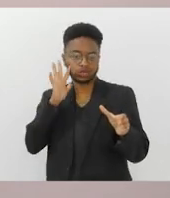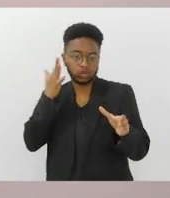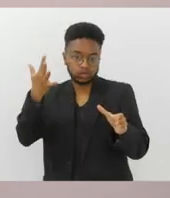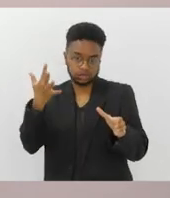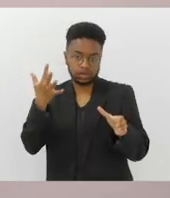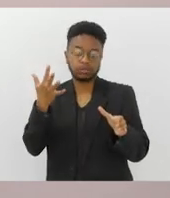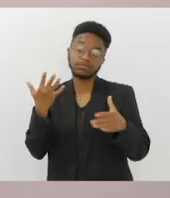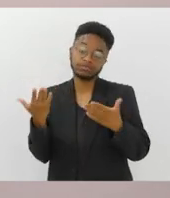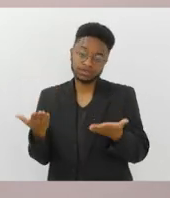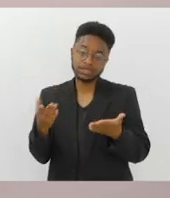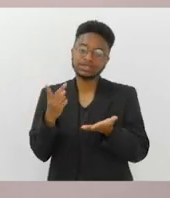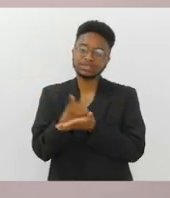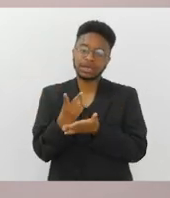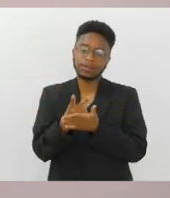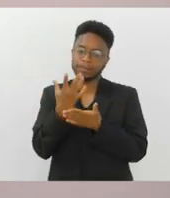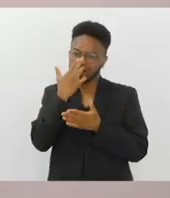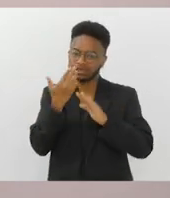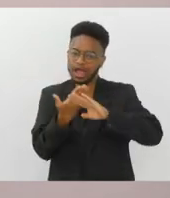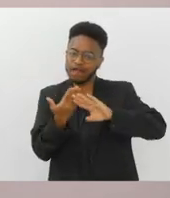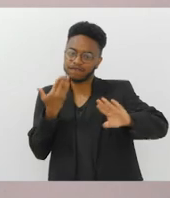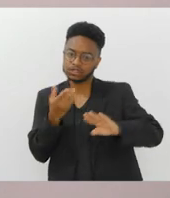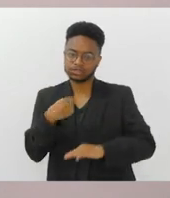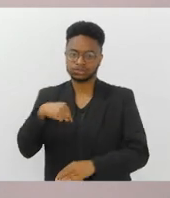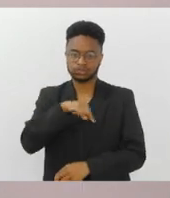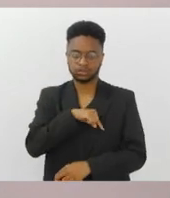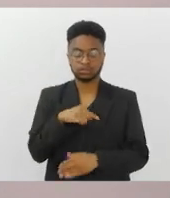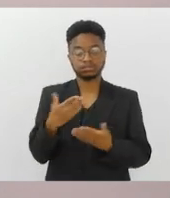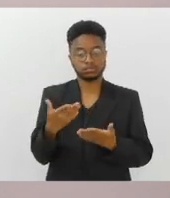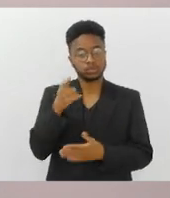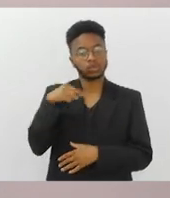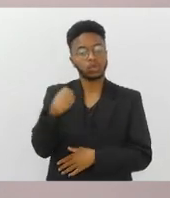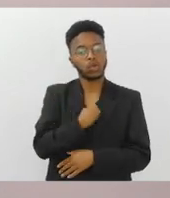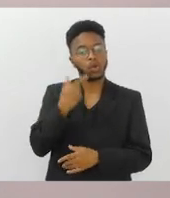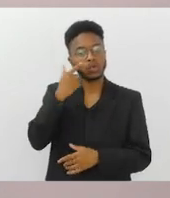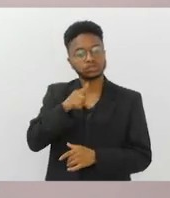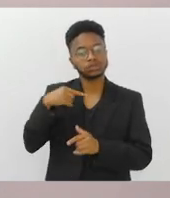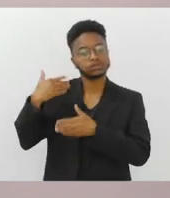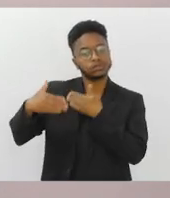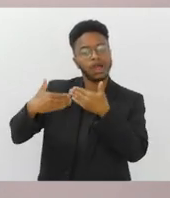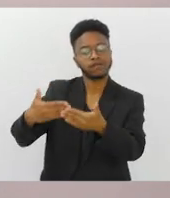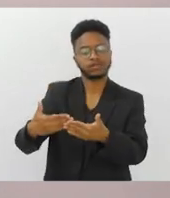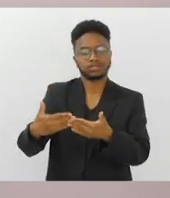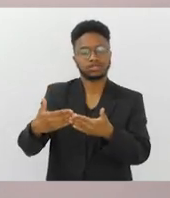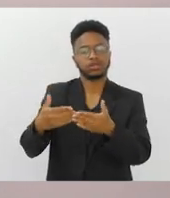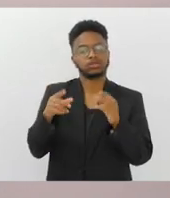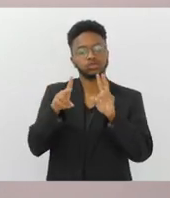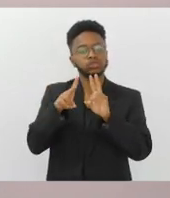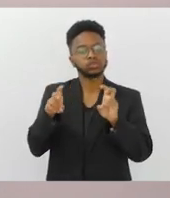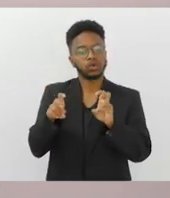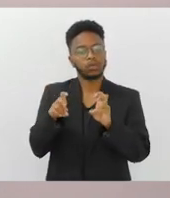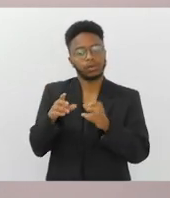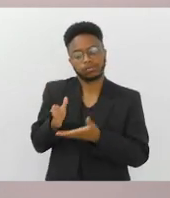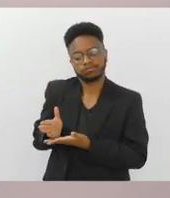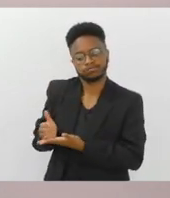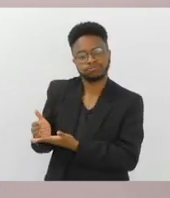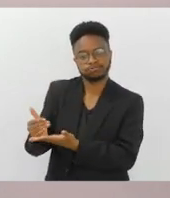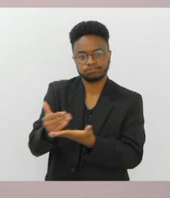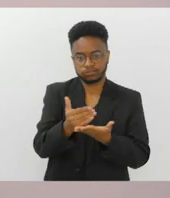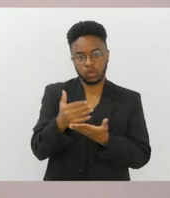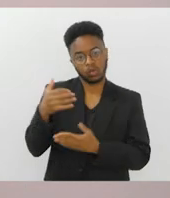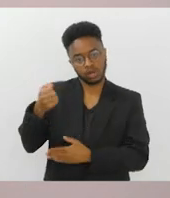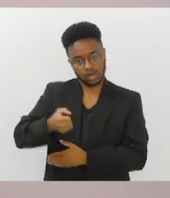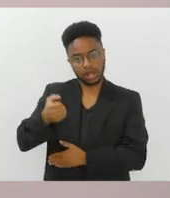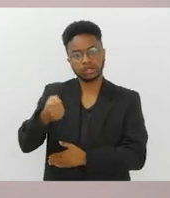ficam afastadas e apartadas de nós. A gente conseguiu avançar bastante nessa questão da coleta, que é um problema da cidade do Rio de Janeiro,